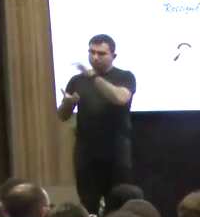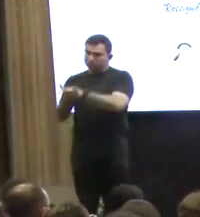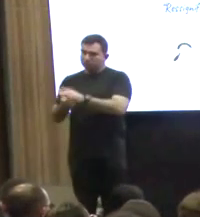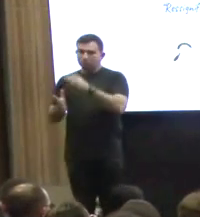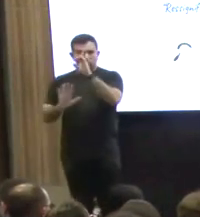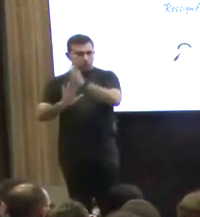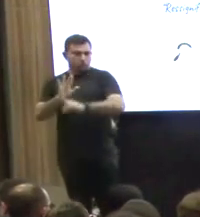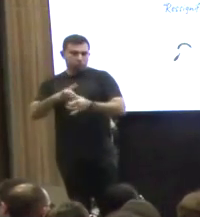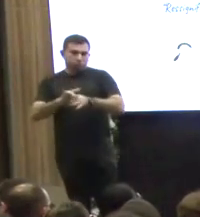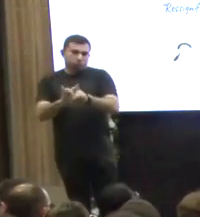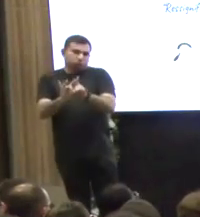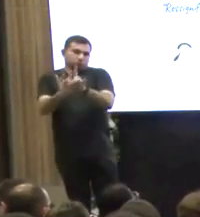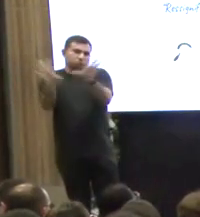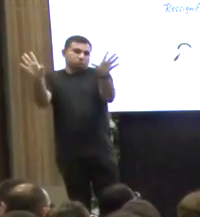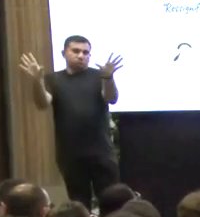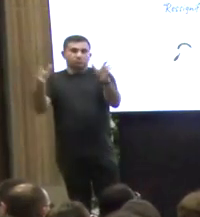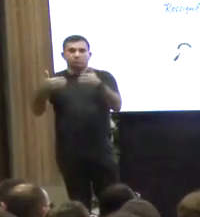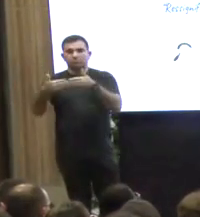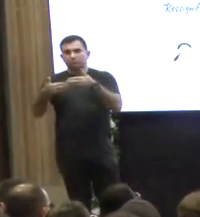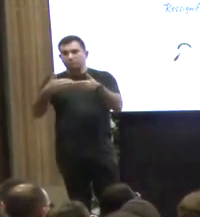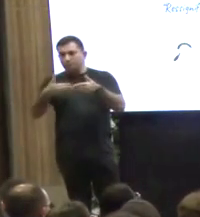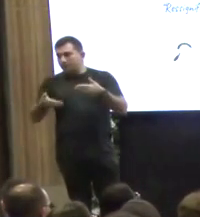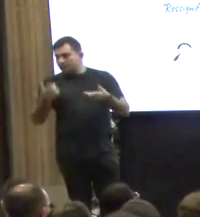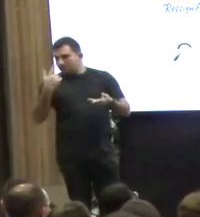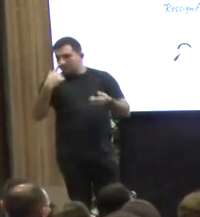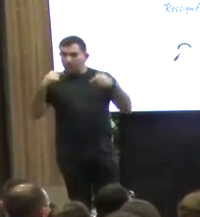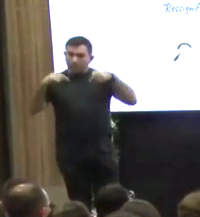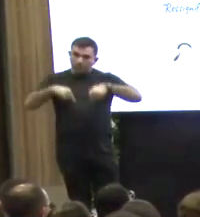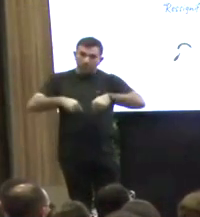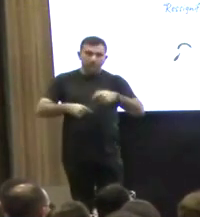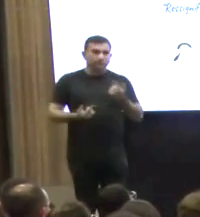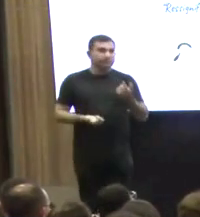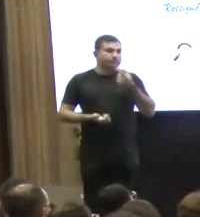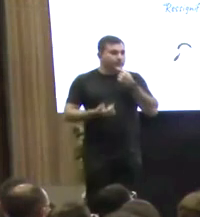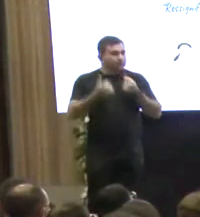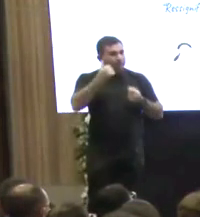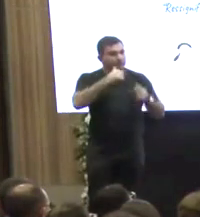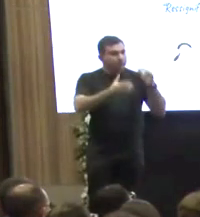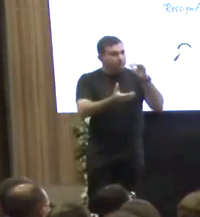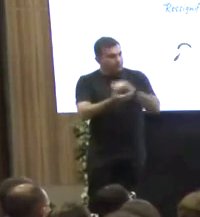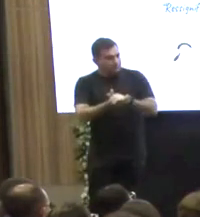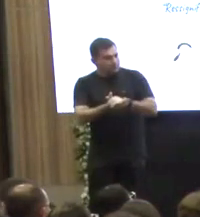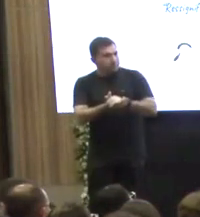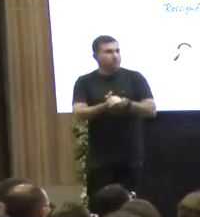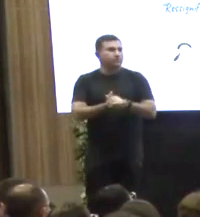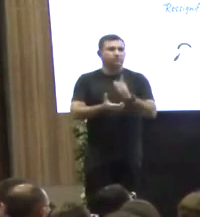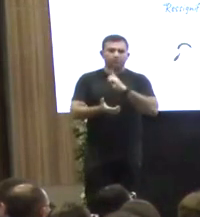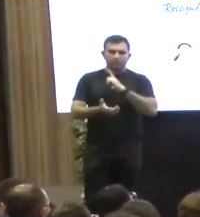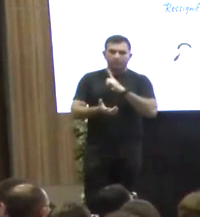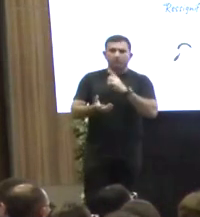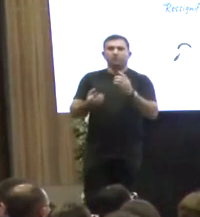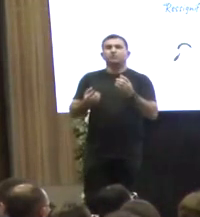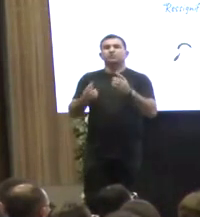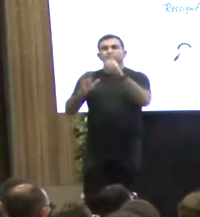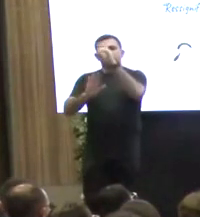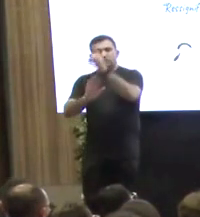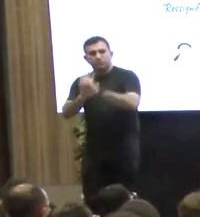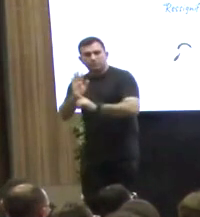normalização. Então, mais do que com isso, eu não estou dizendo, por exemplo, que eu sou contra pessoas que queiram se casar.